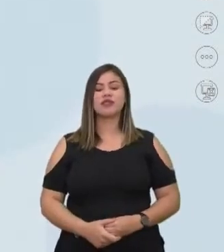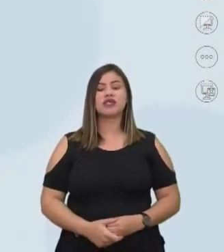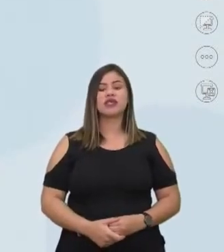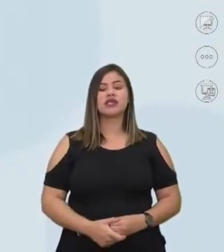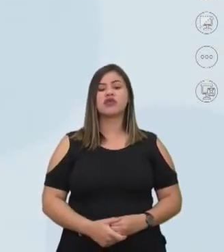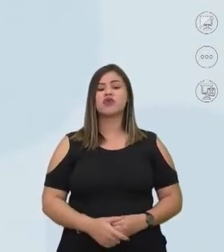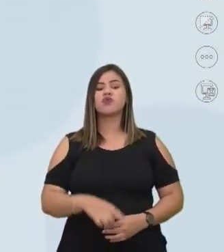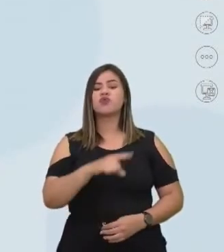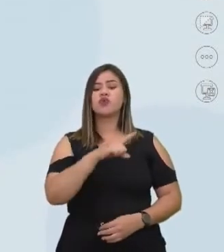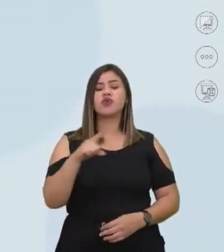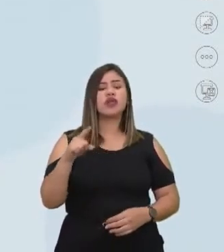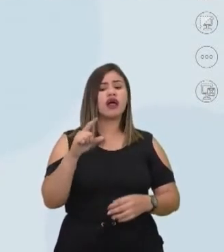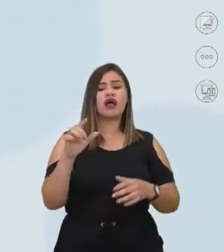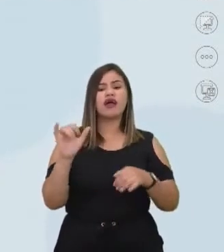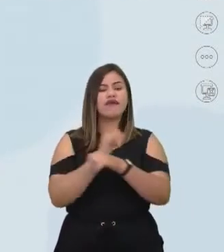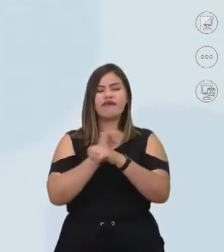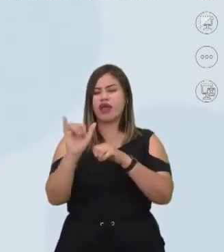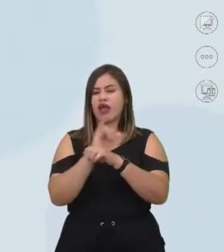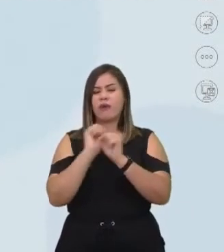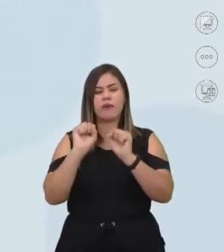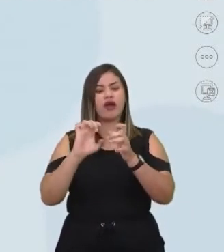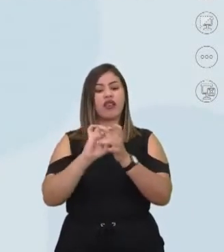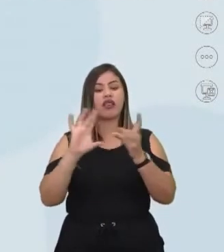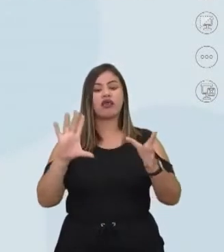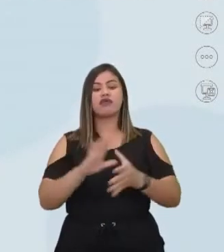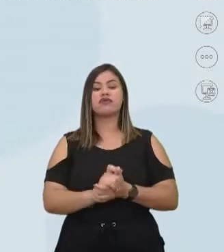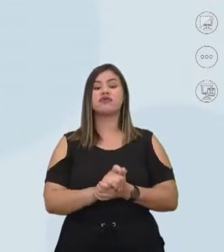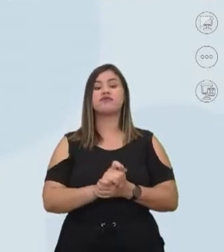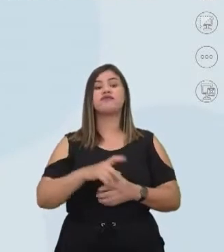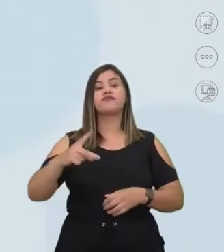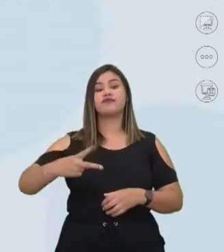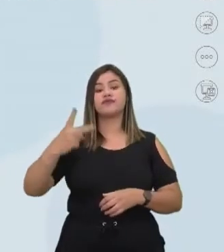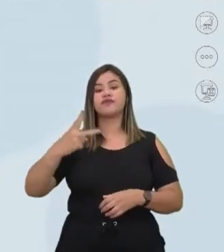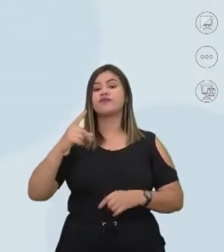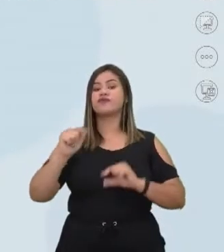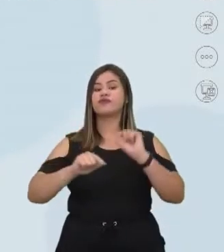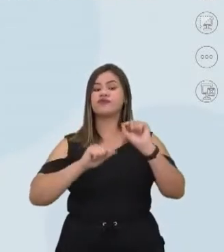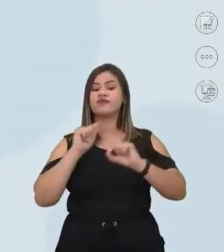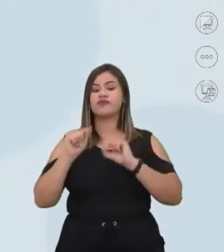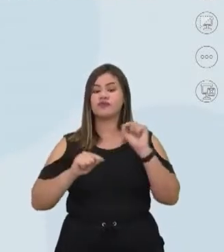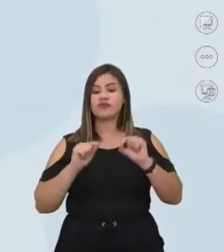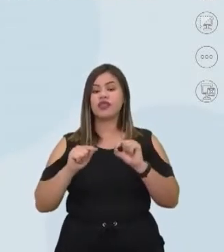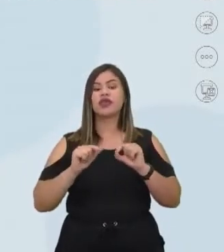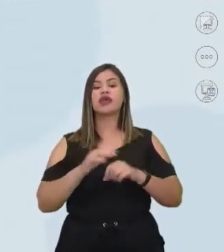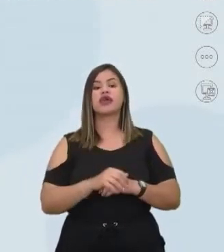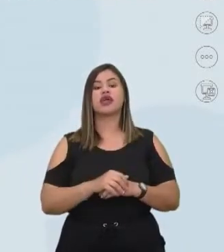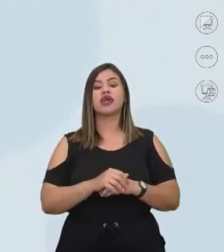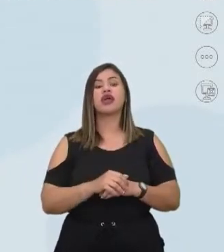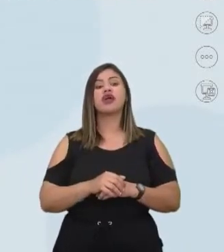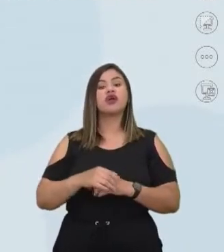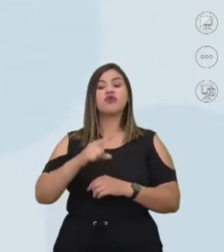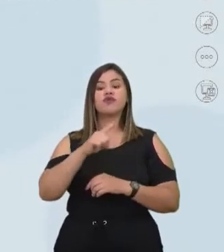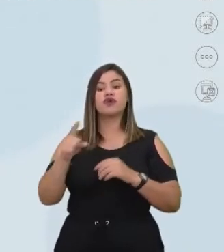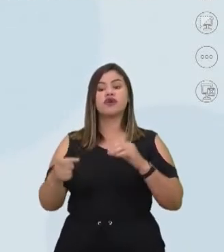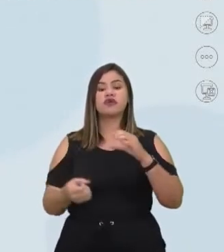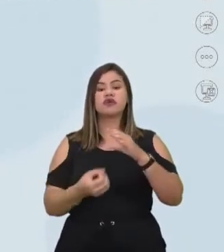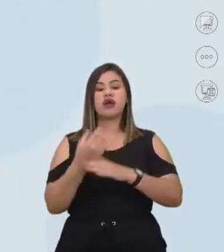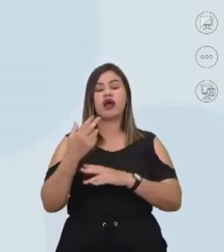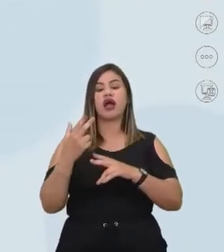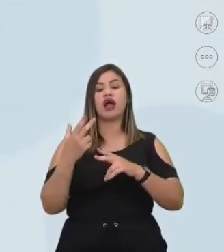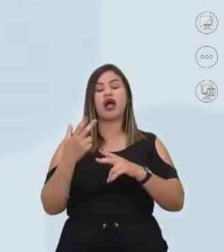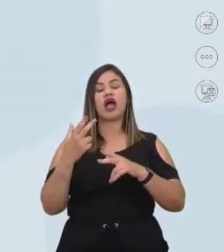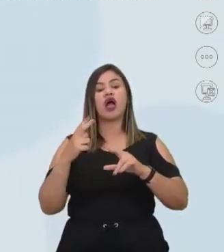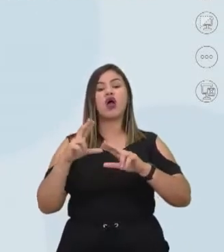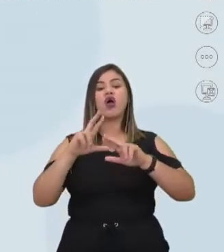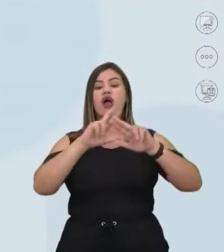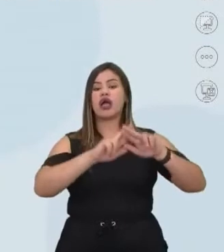que vocês quiserem de efeito especial, tá bom? E, continuando esse desafio, né? A parte 2 desse desafio, vocês vão confeccionar com material reciclado uma